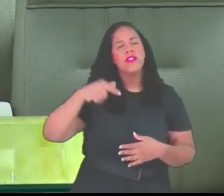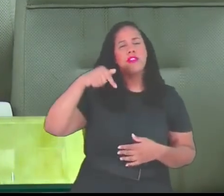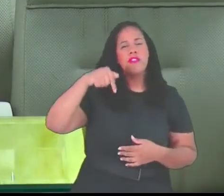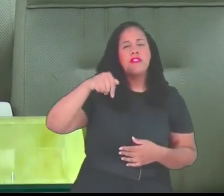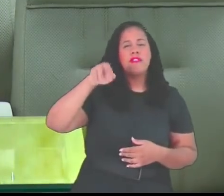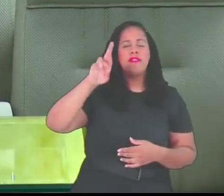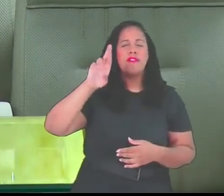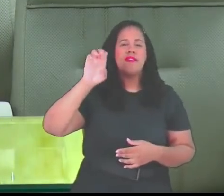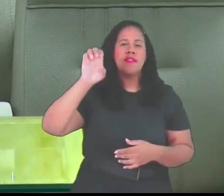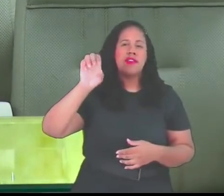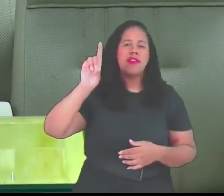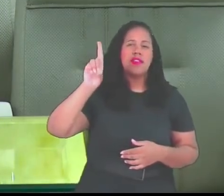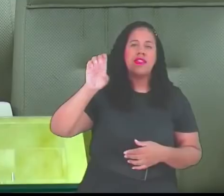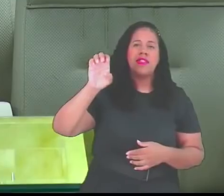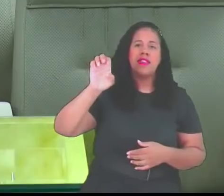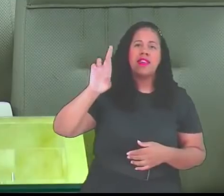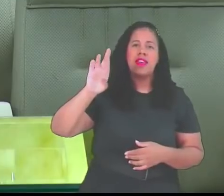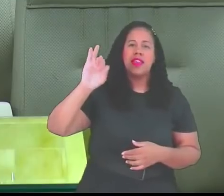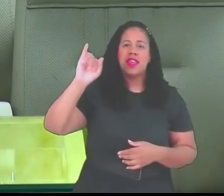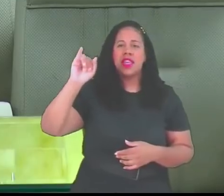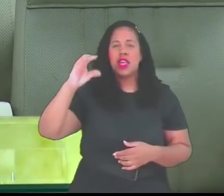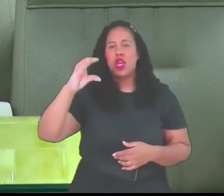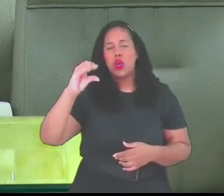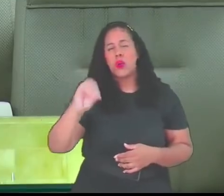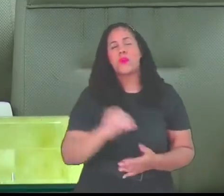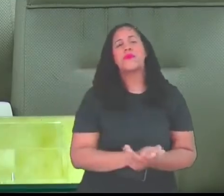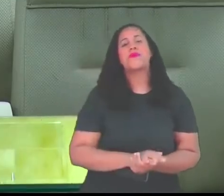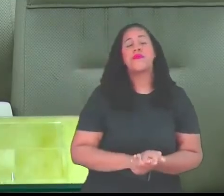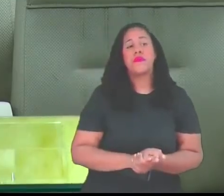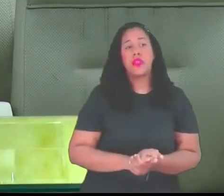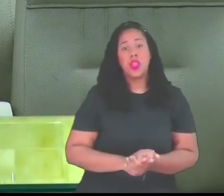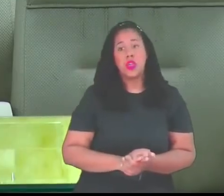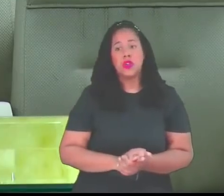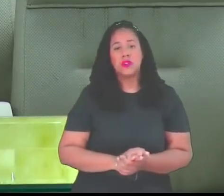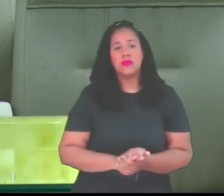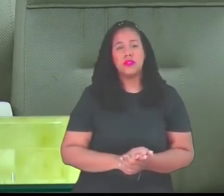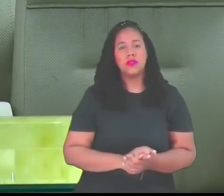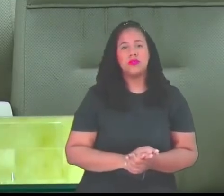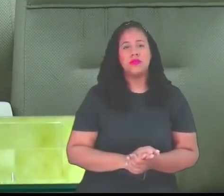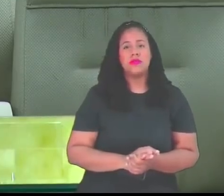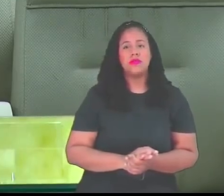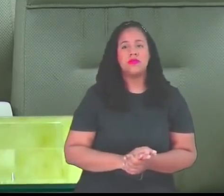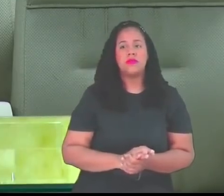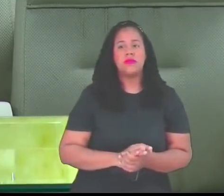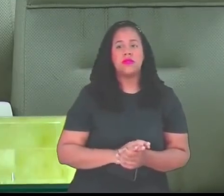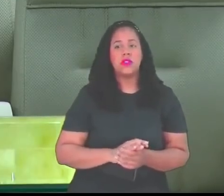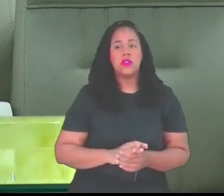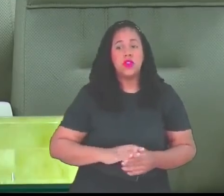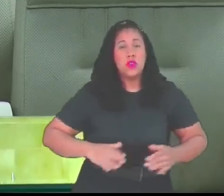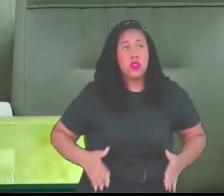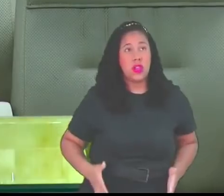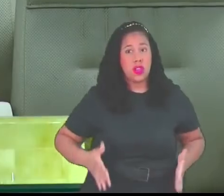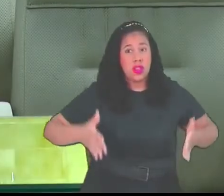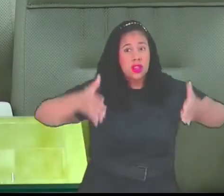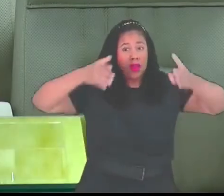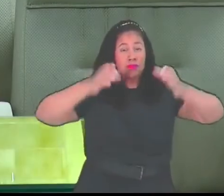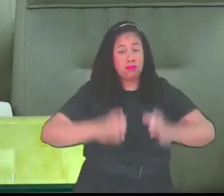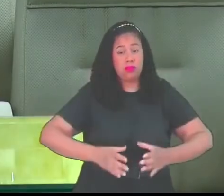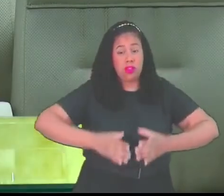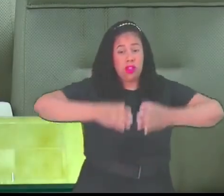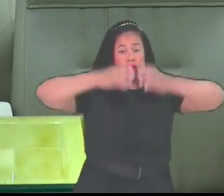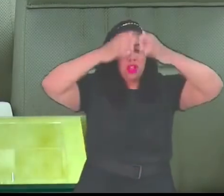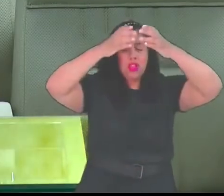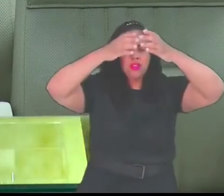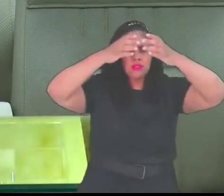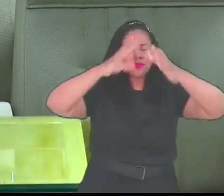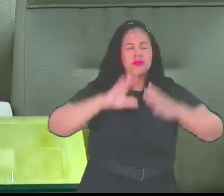E no castelo ele compõe Castelo Forte, falando da opressão dos